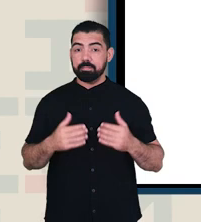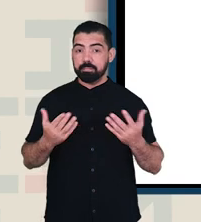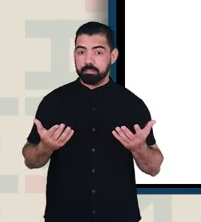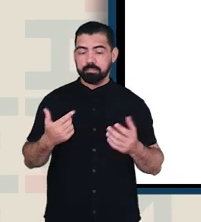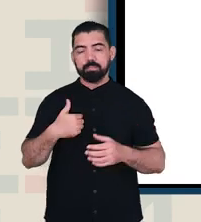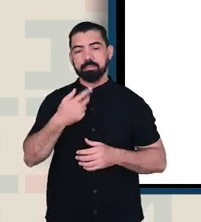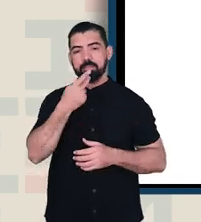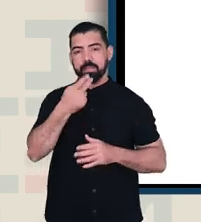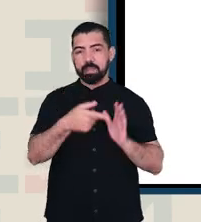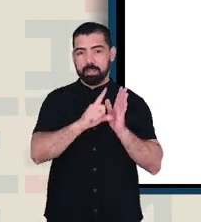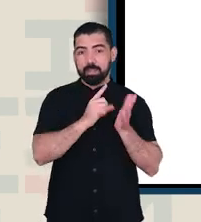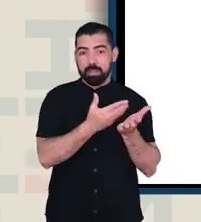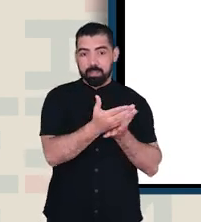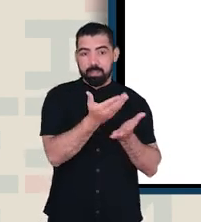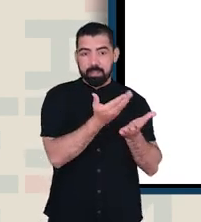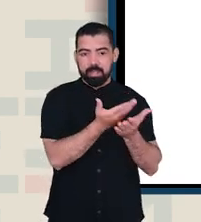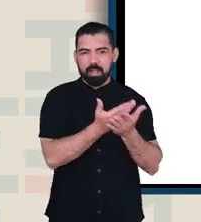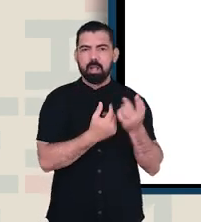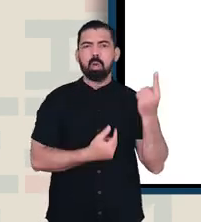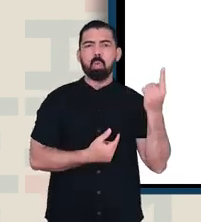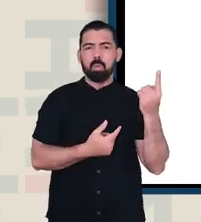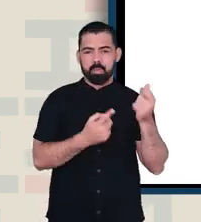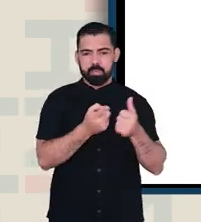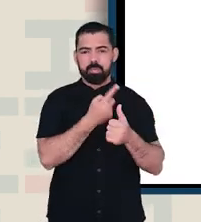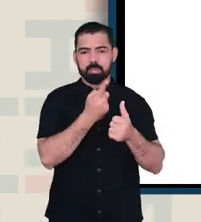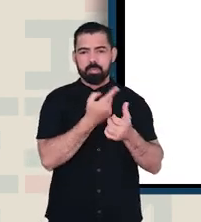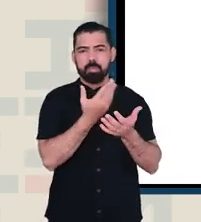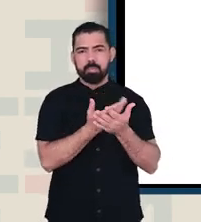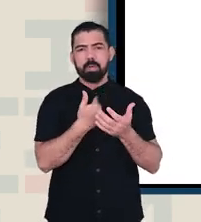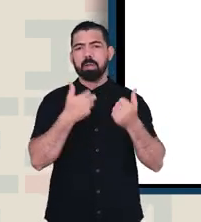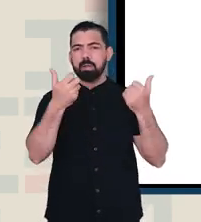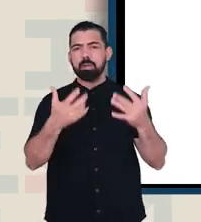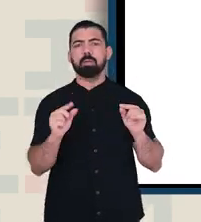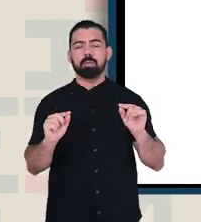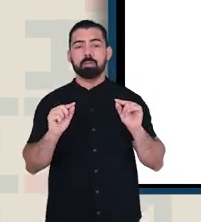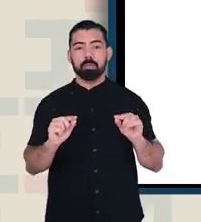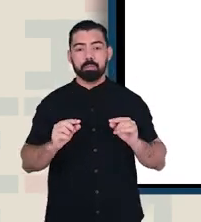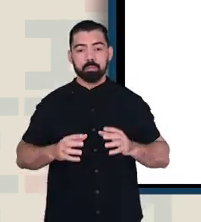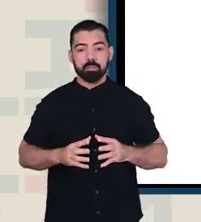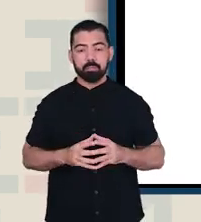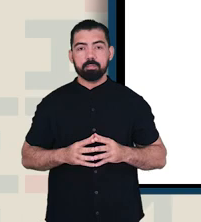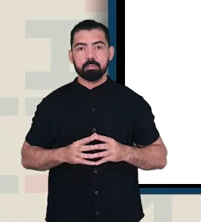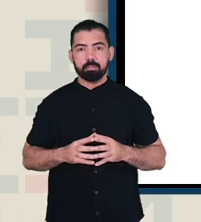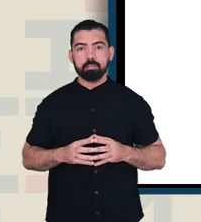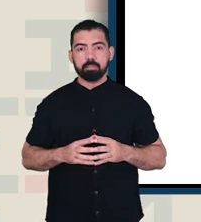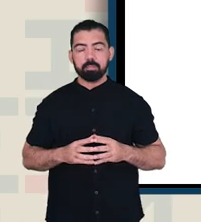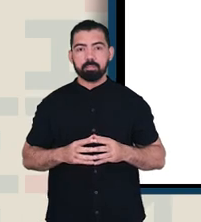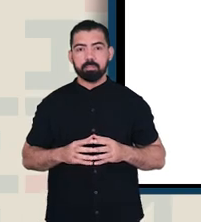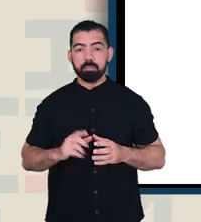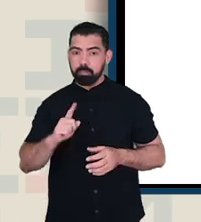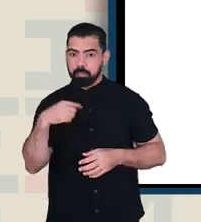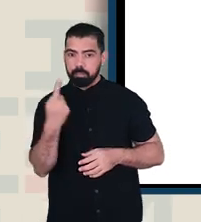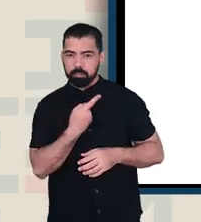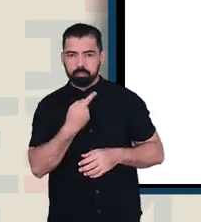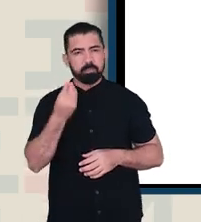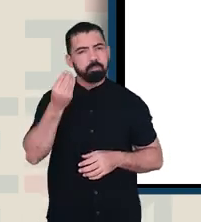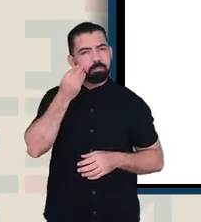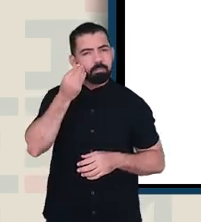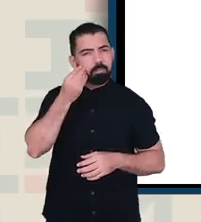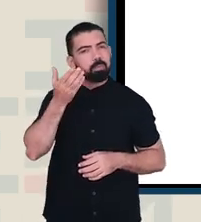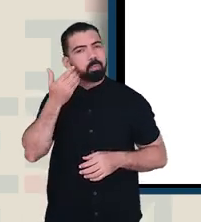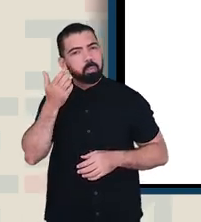eu dizia no começo da aula 1, ou mais ou menos, que nós